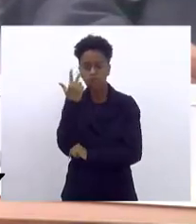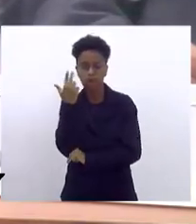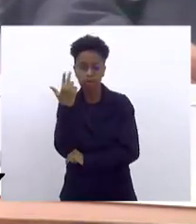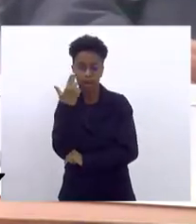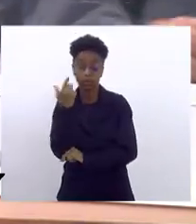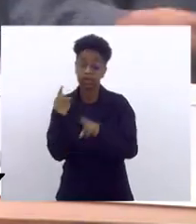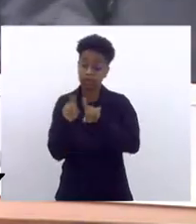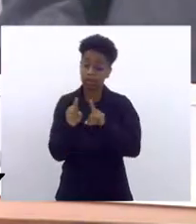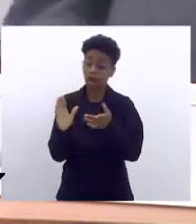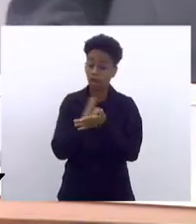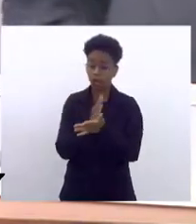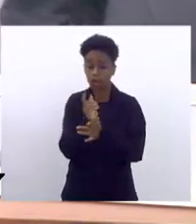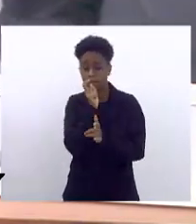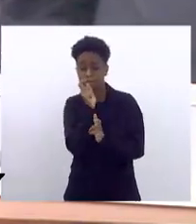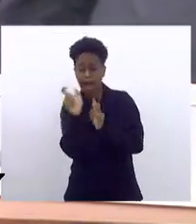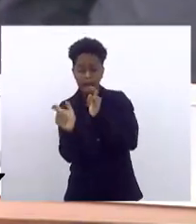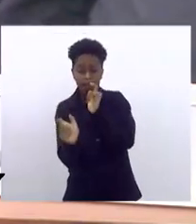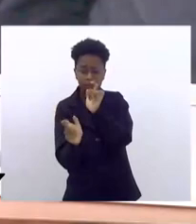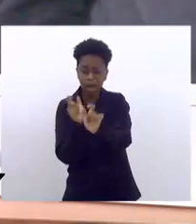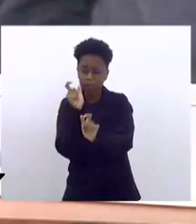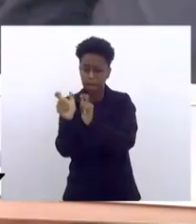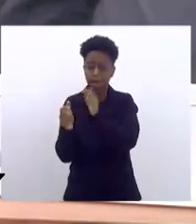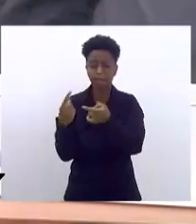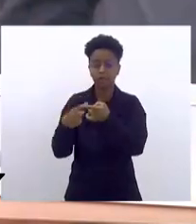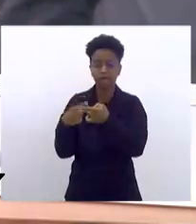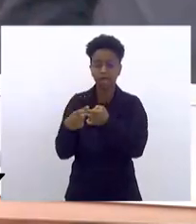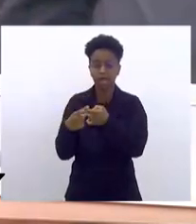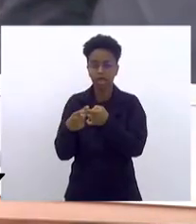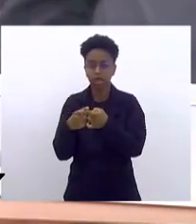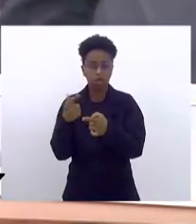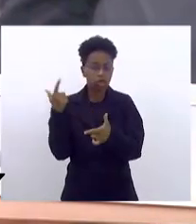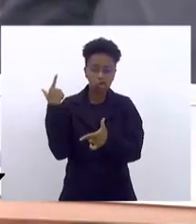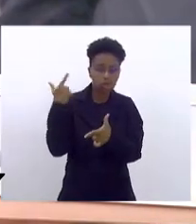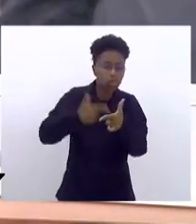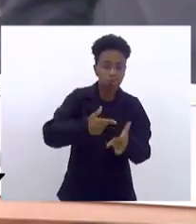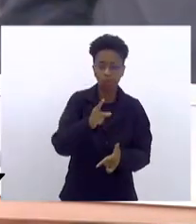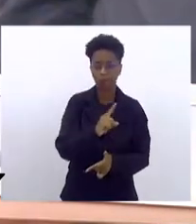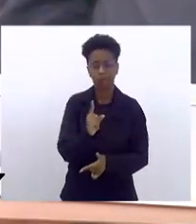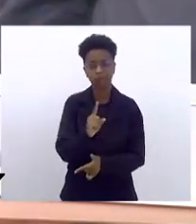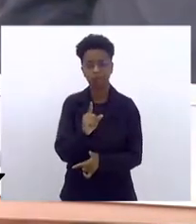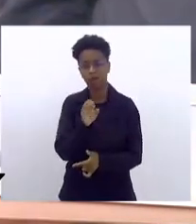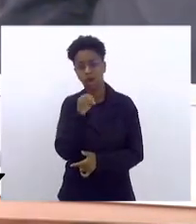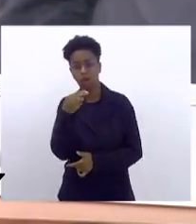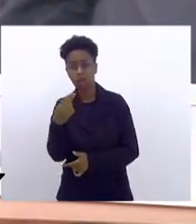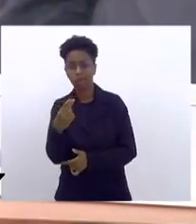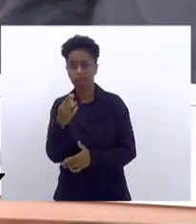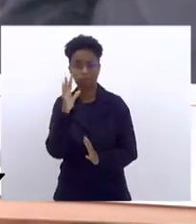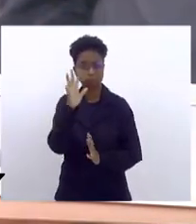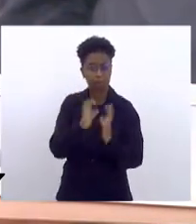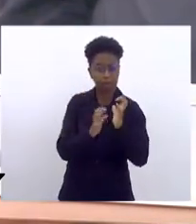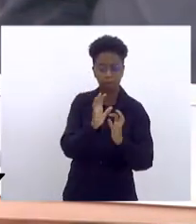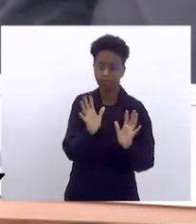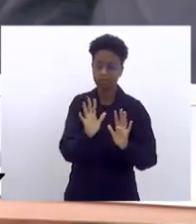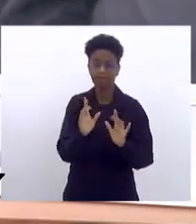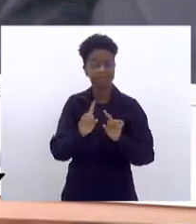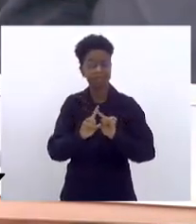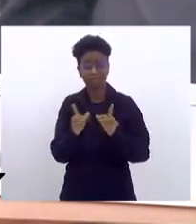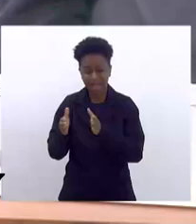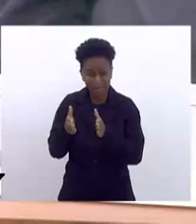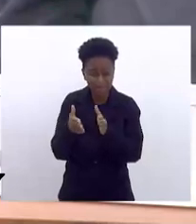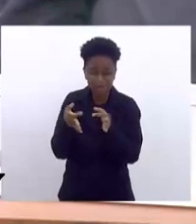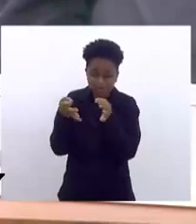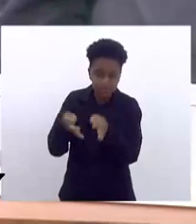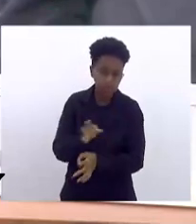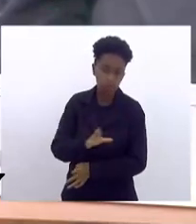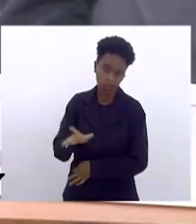muitos a julgam por não chamarem atenção por não brigarem mas não é esse o caminho e essas